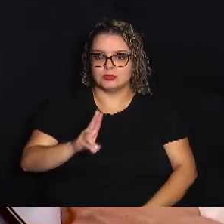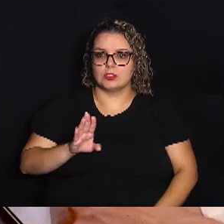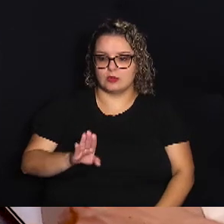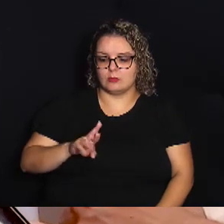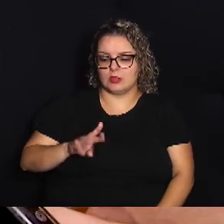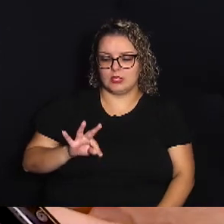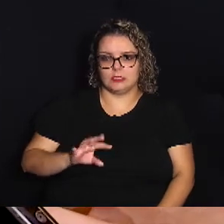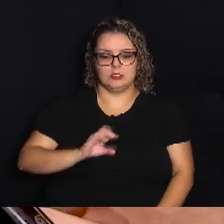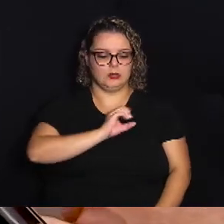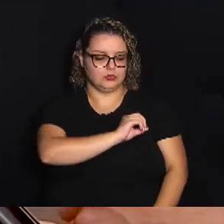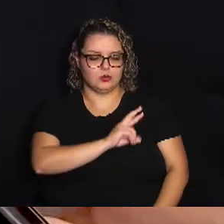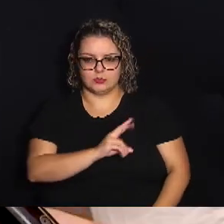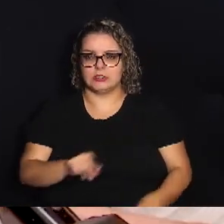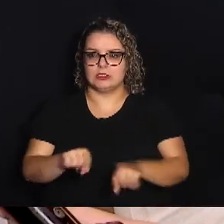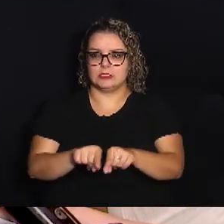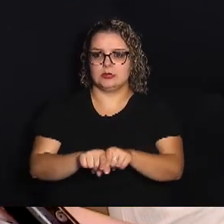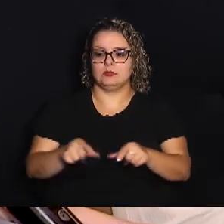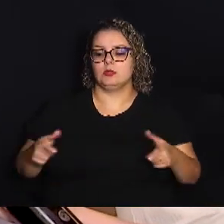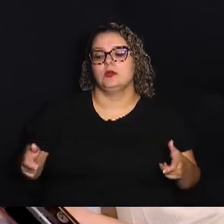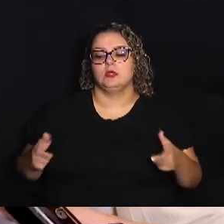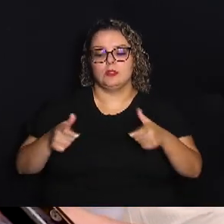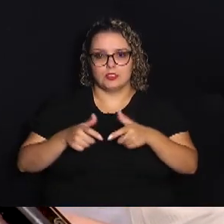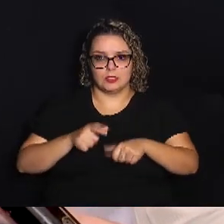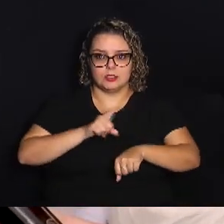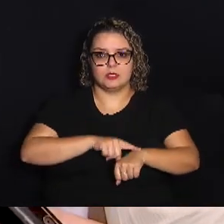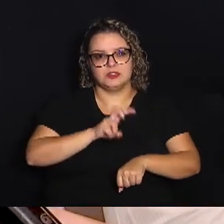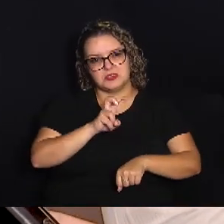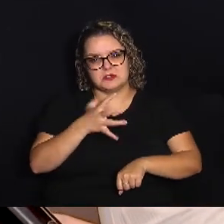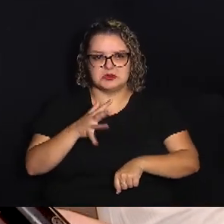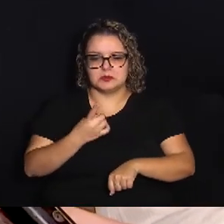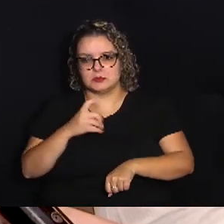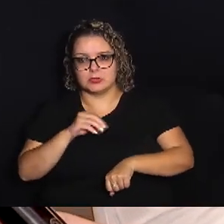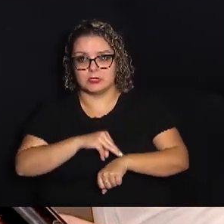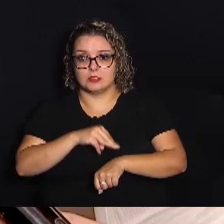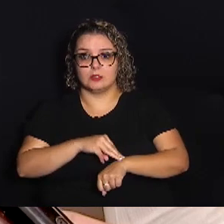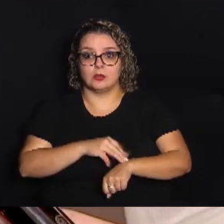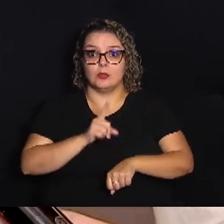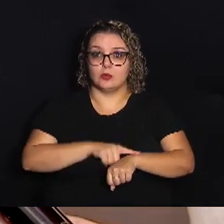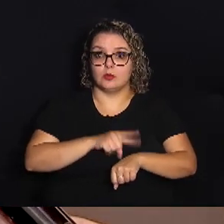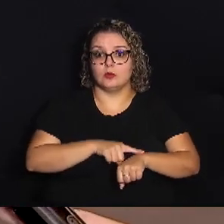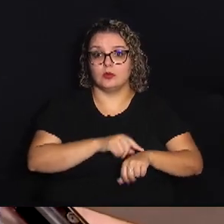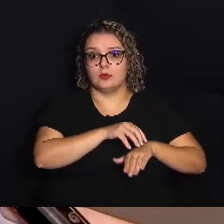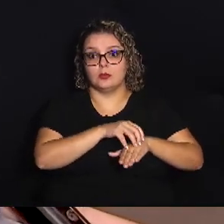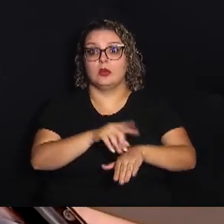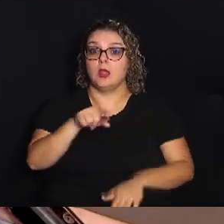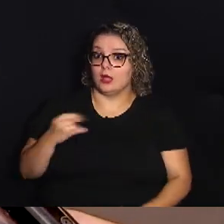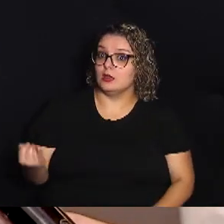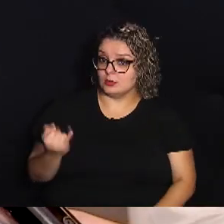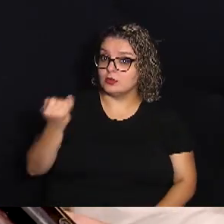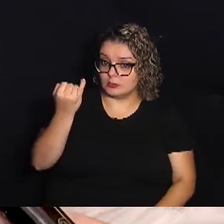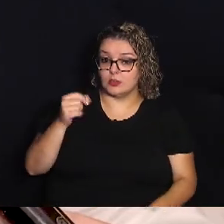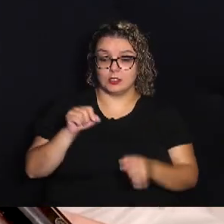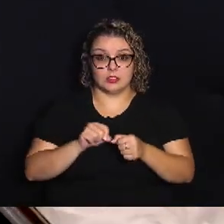usar o BRT do Ouro Verde você também vai reduzir de 5 a 10 minutos o tempo de viagem isso é muito